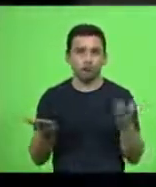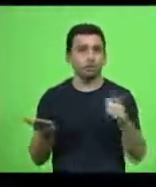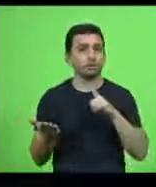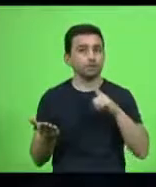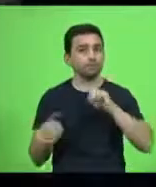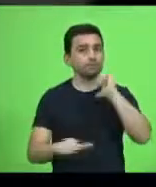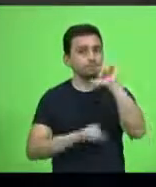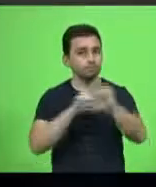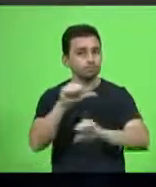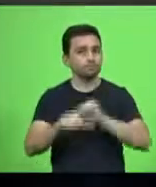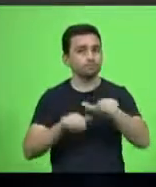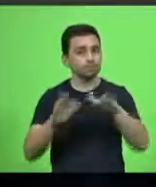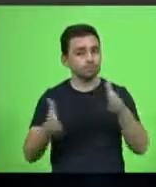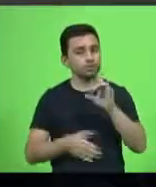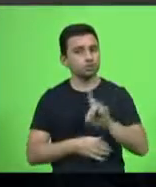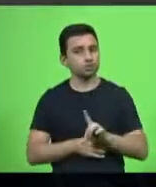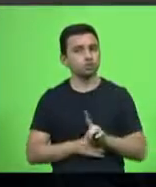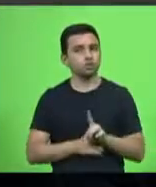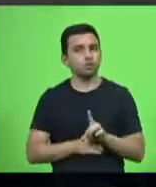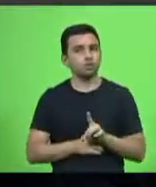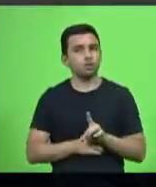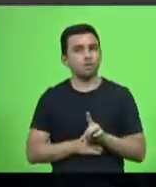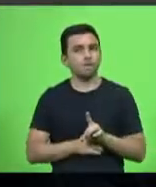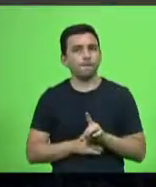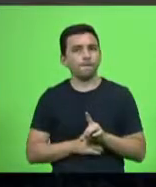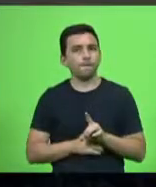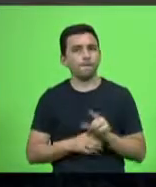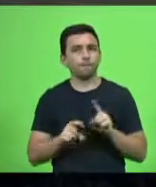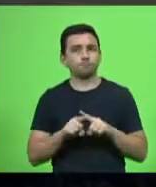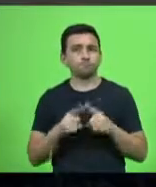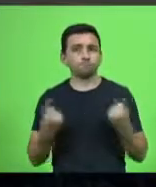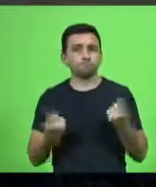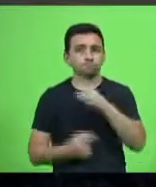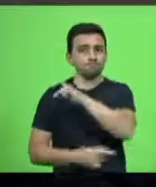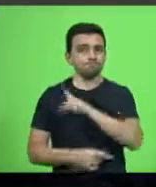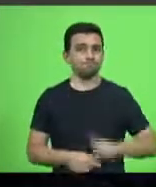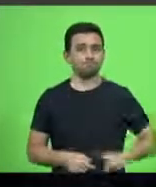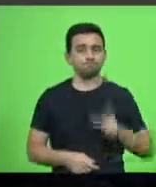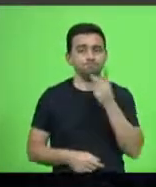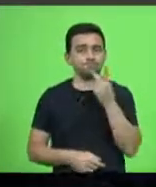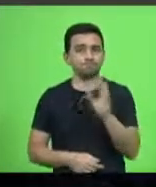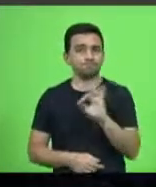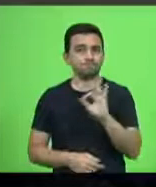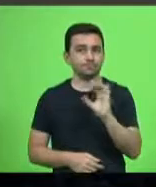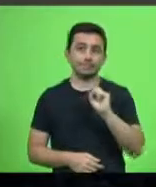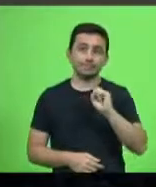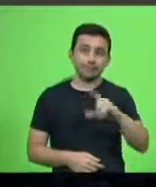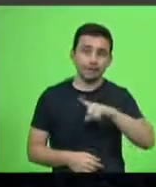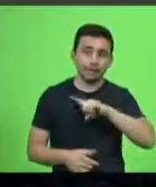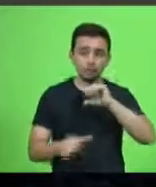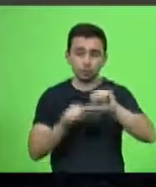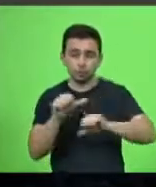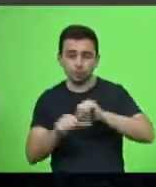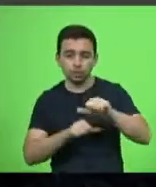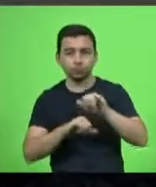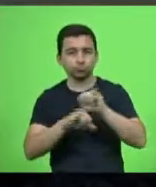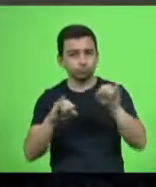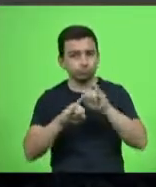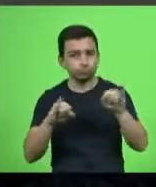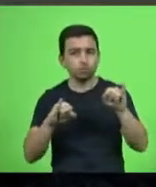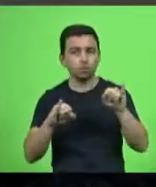mudança da mesa diretora, não se sabe, o presidente ainda não falou se vai haver mudança na comunicação ou não, mas que